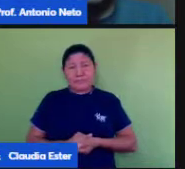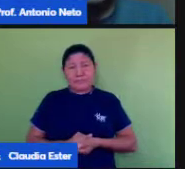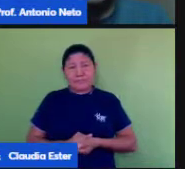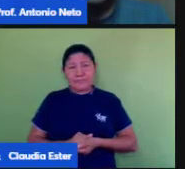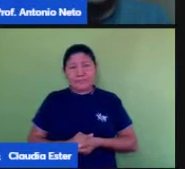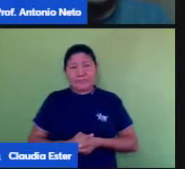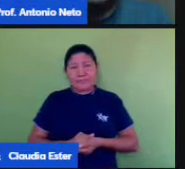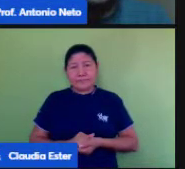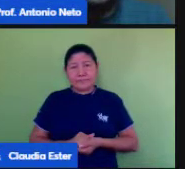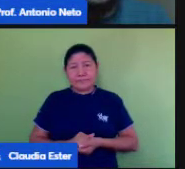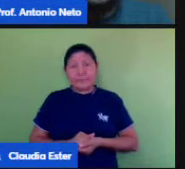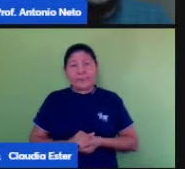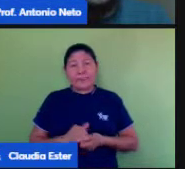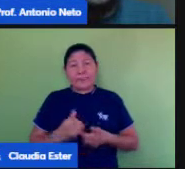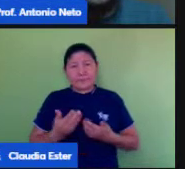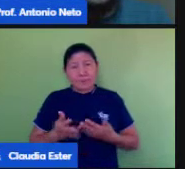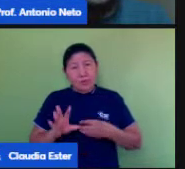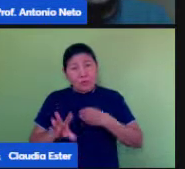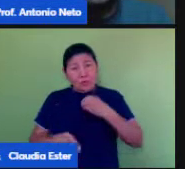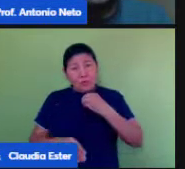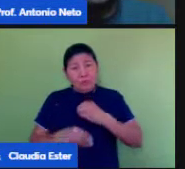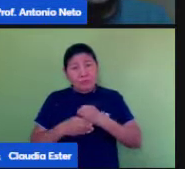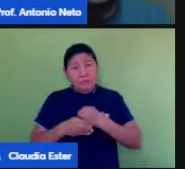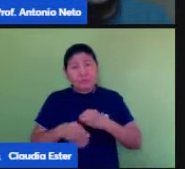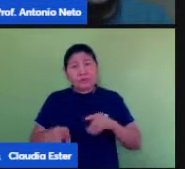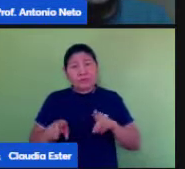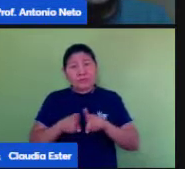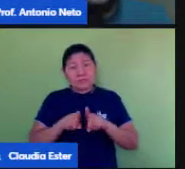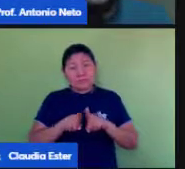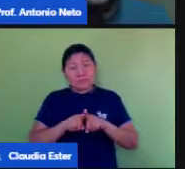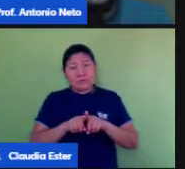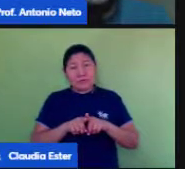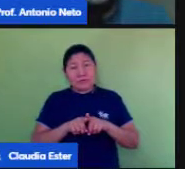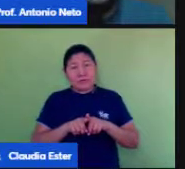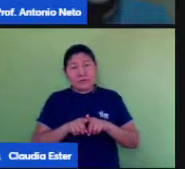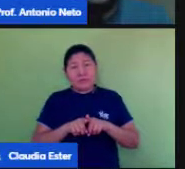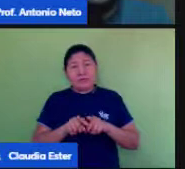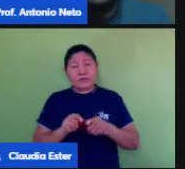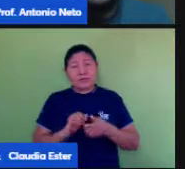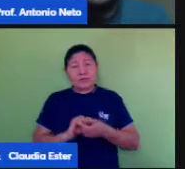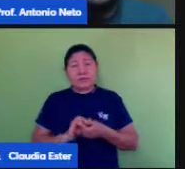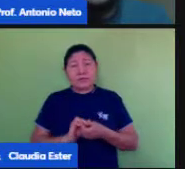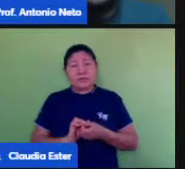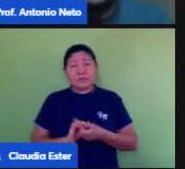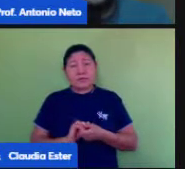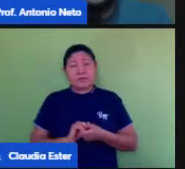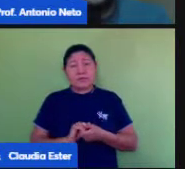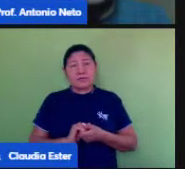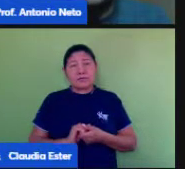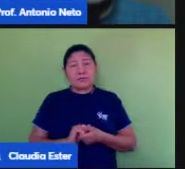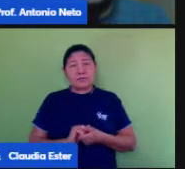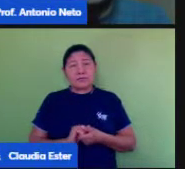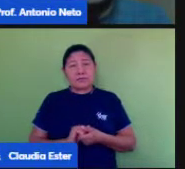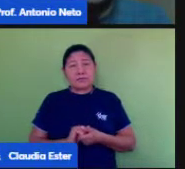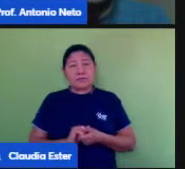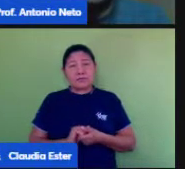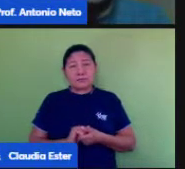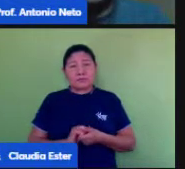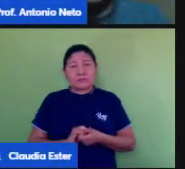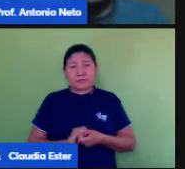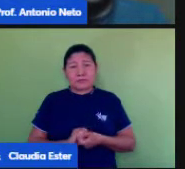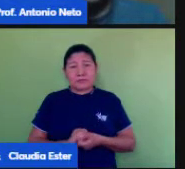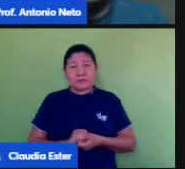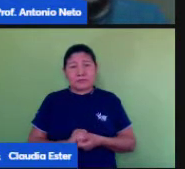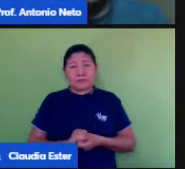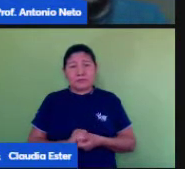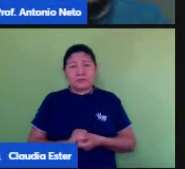pouquinho antes de passar. Sim. Pode deixar isso, nesse mesmo, no slide do terceiro